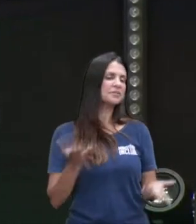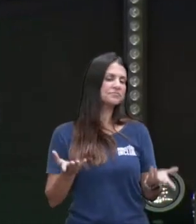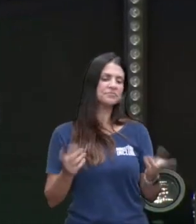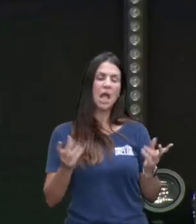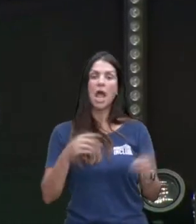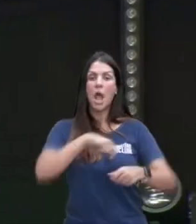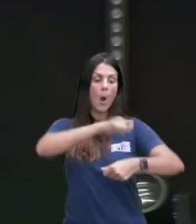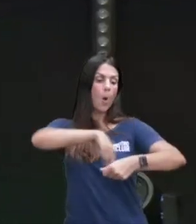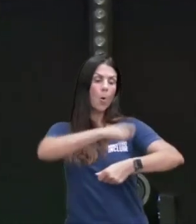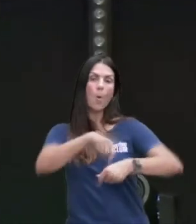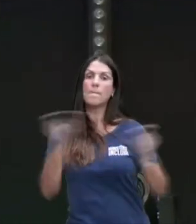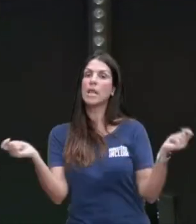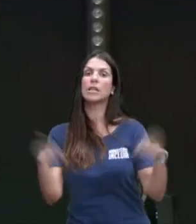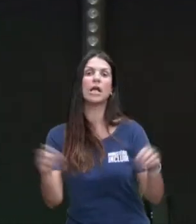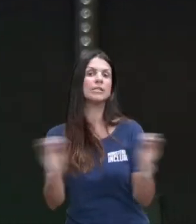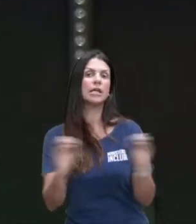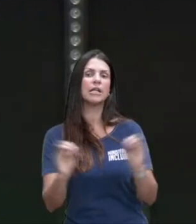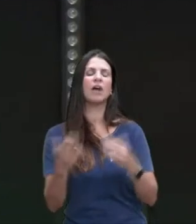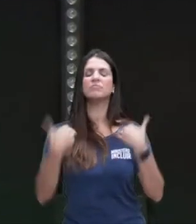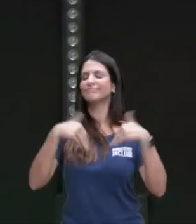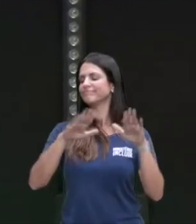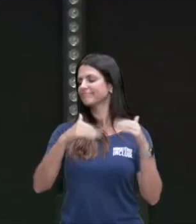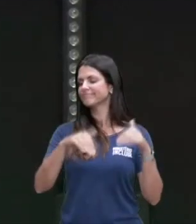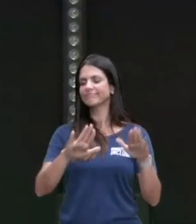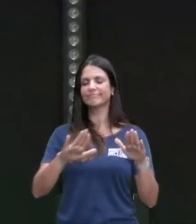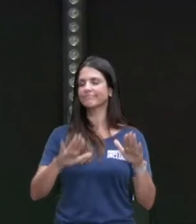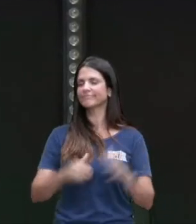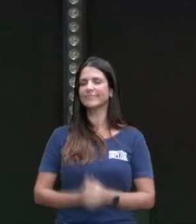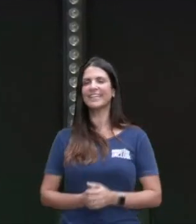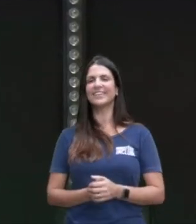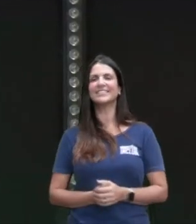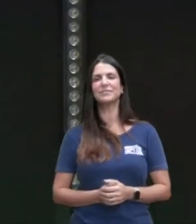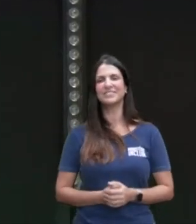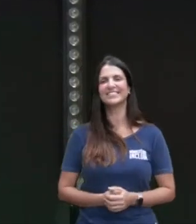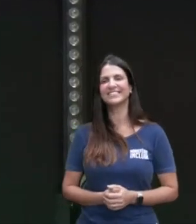essa comida comi todinho sozinho E tu vai fazer uma dor de barriga miserável